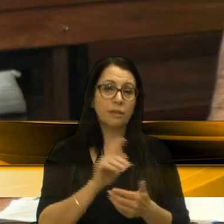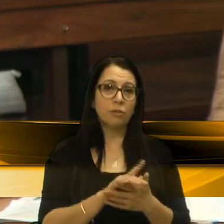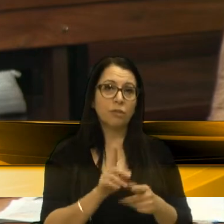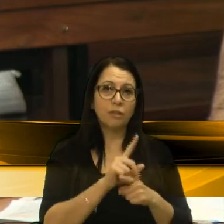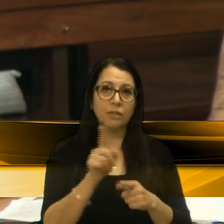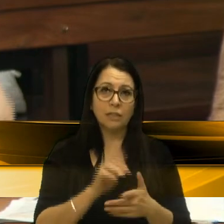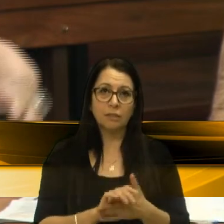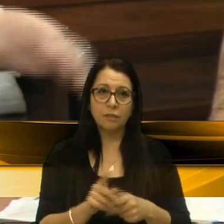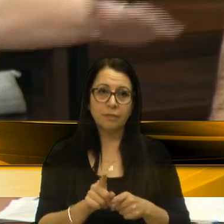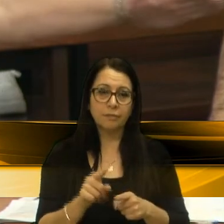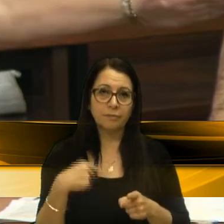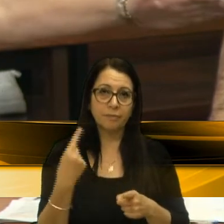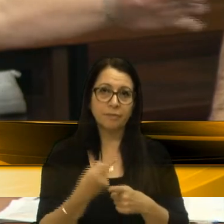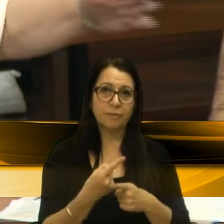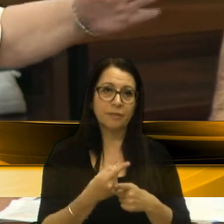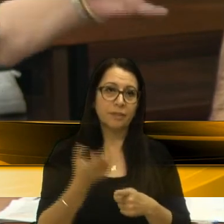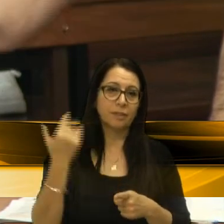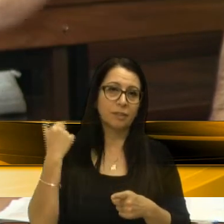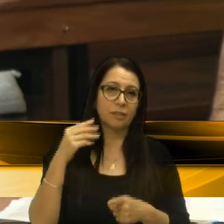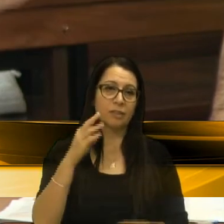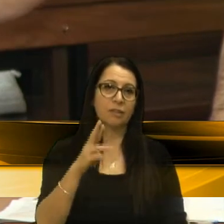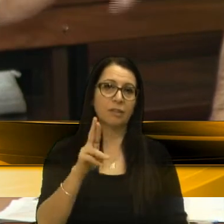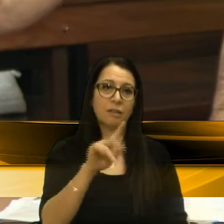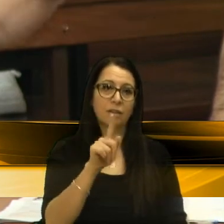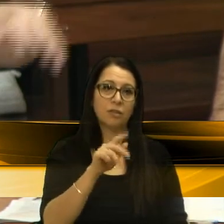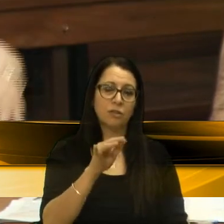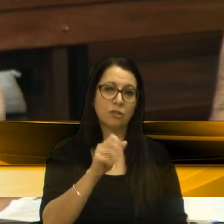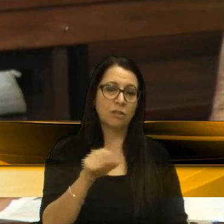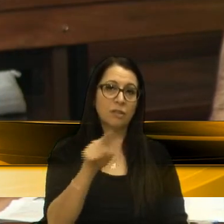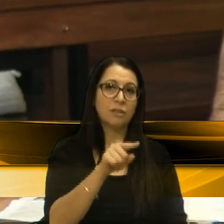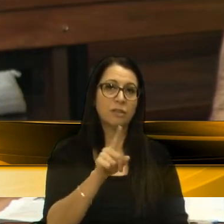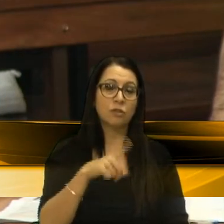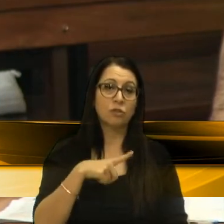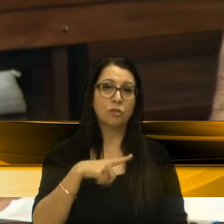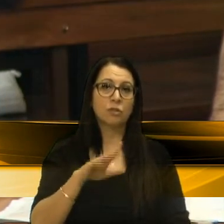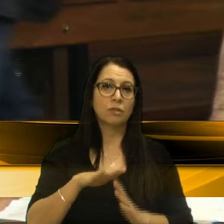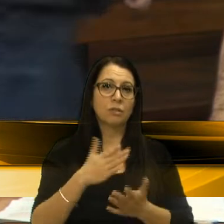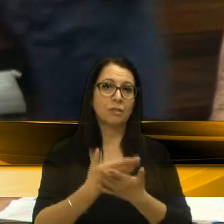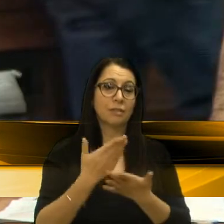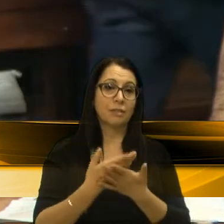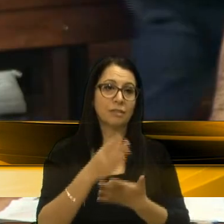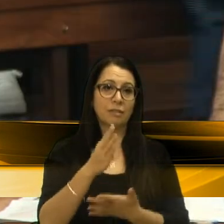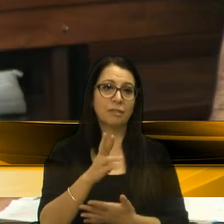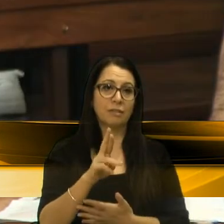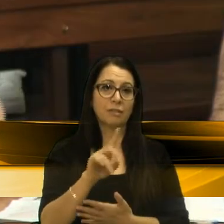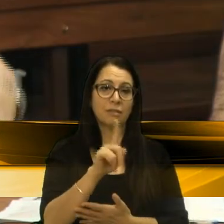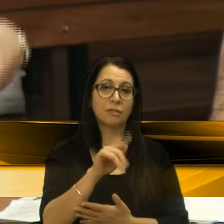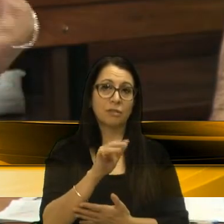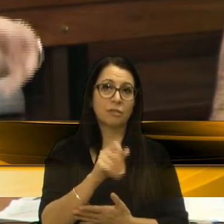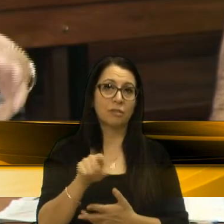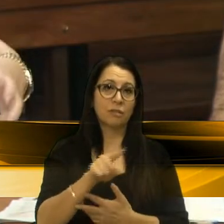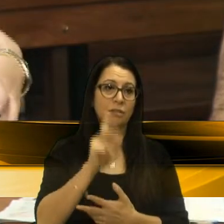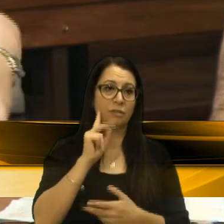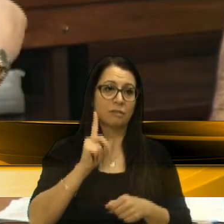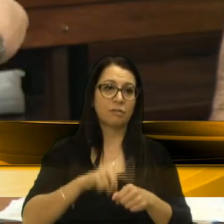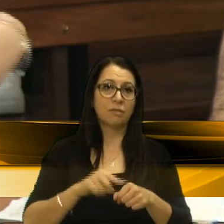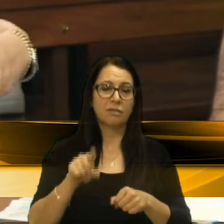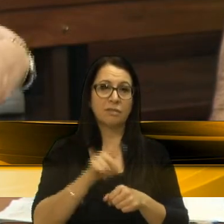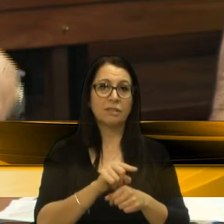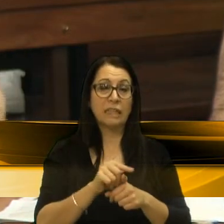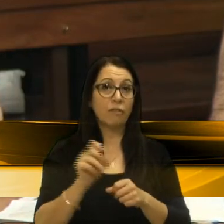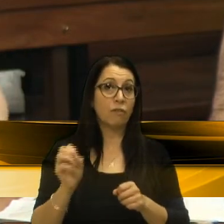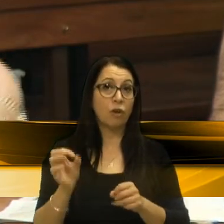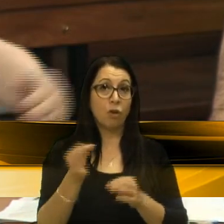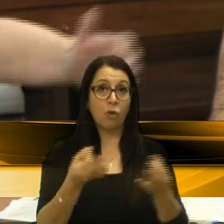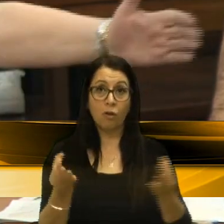ela pega lá desde a época do Brizola, com os coleginhos do Brizola, né? Que naquele momento foi fantástico do